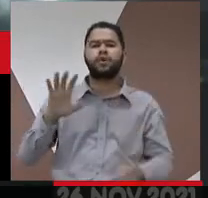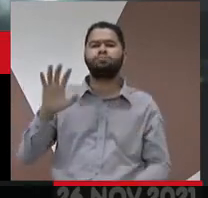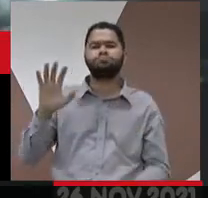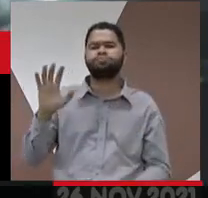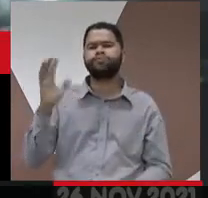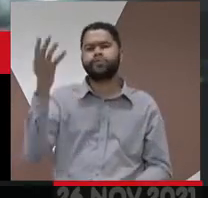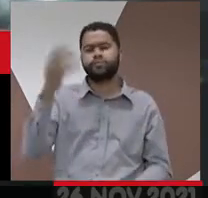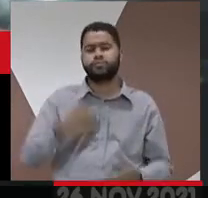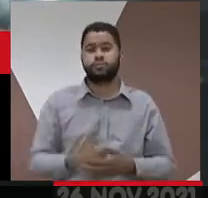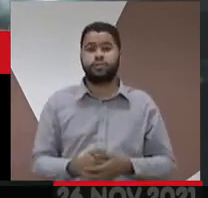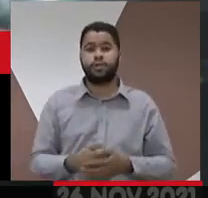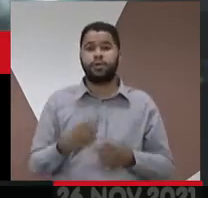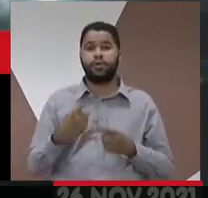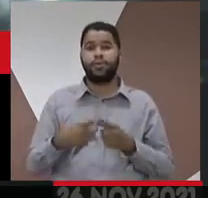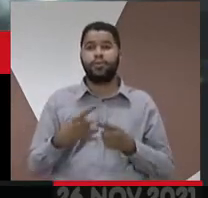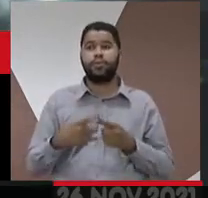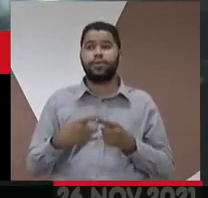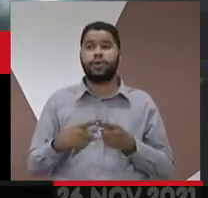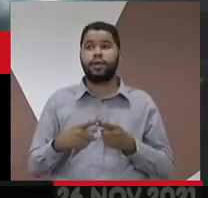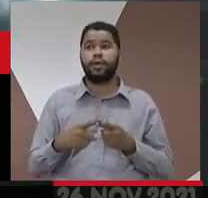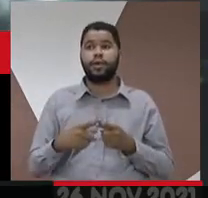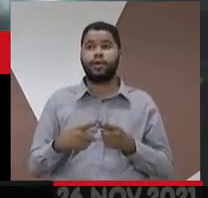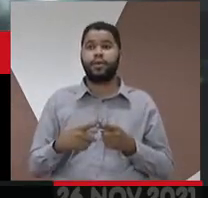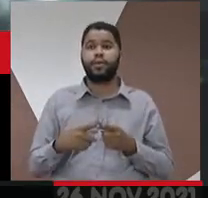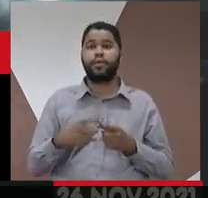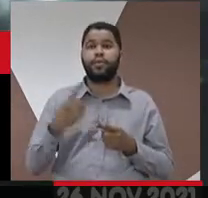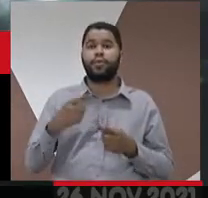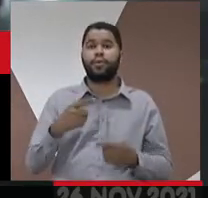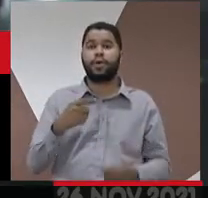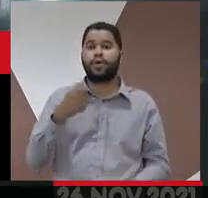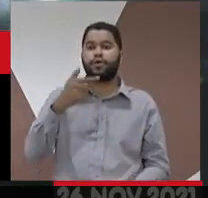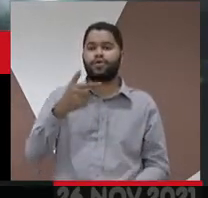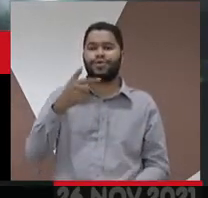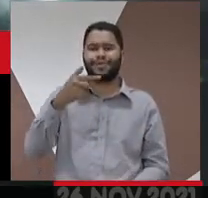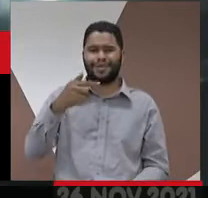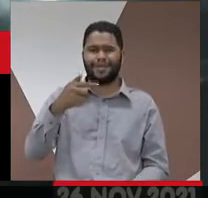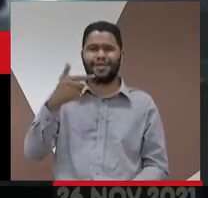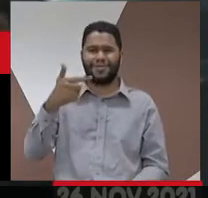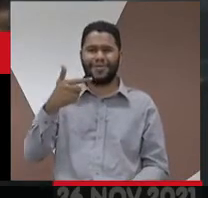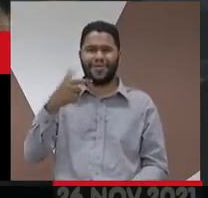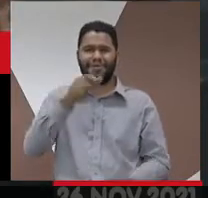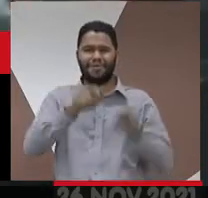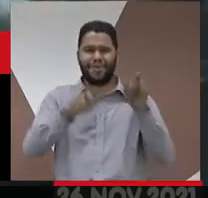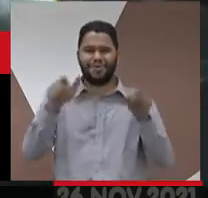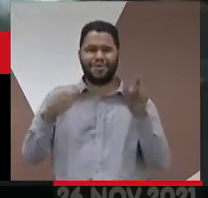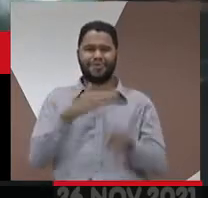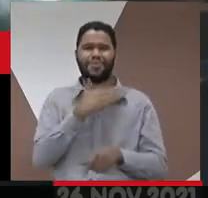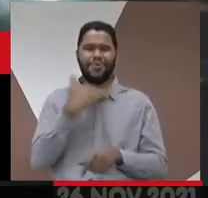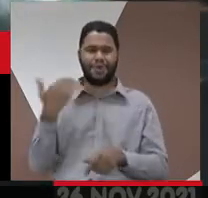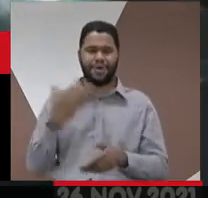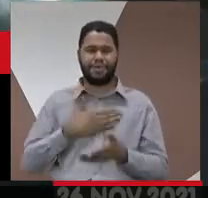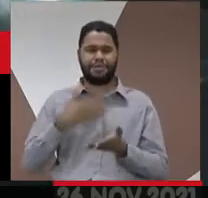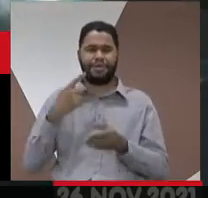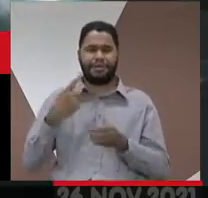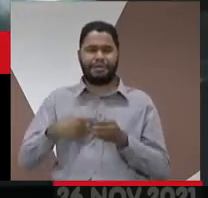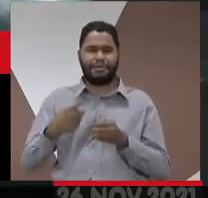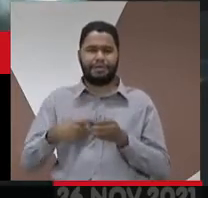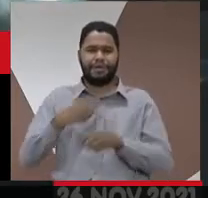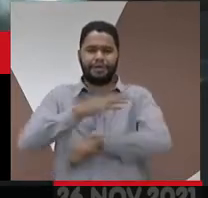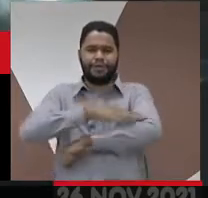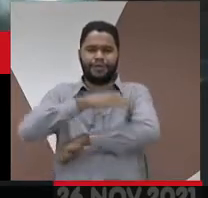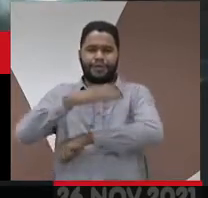acontecendo porque morreram 272 pessoas lá na minha cidade. E é uma tragédia que